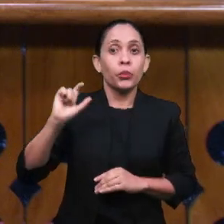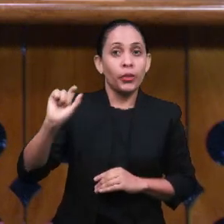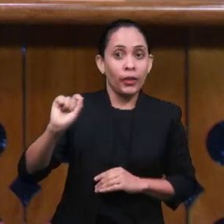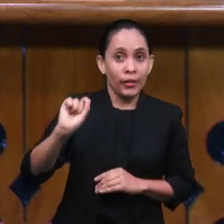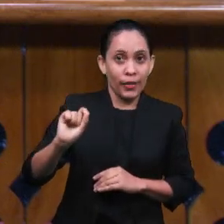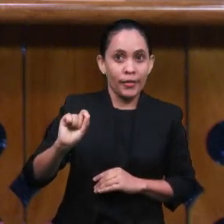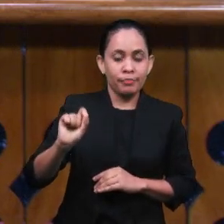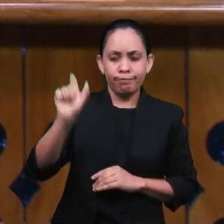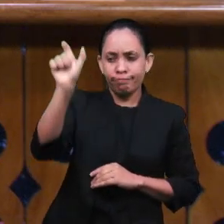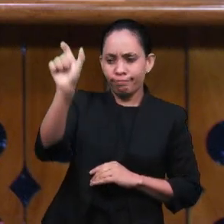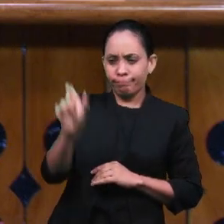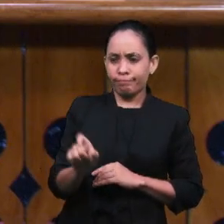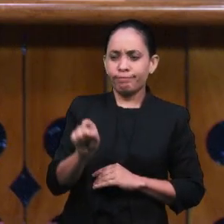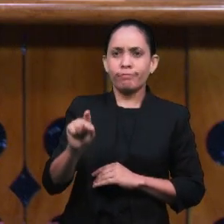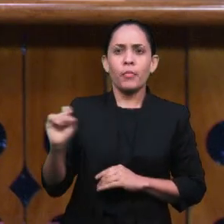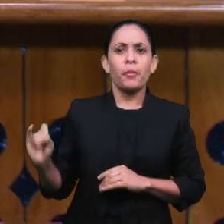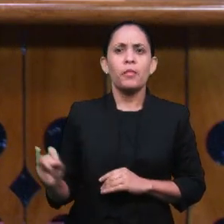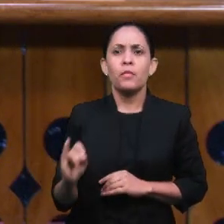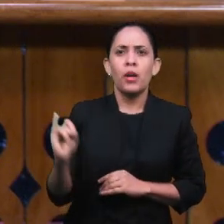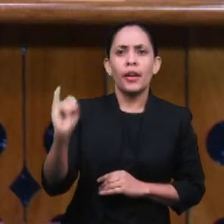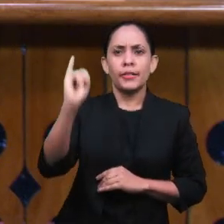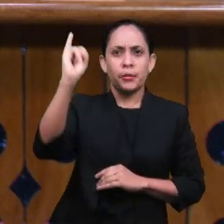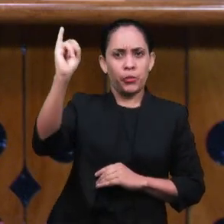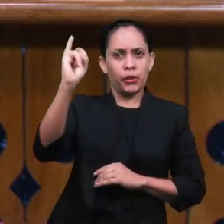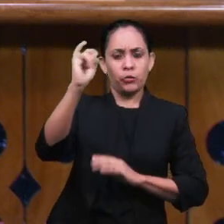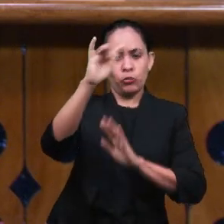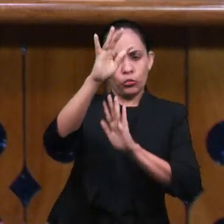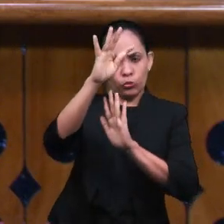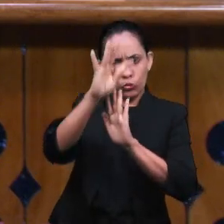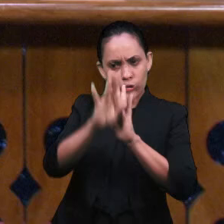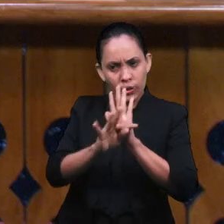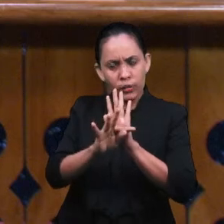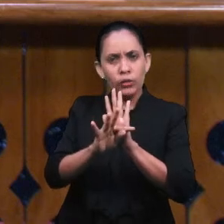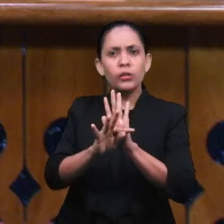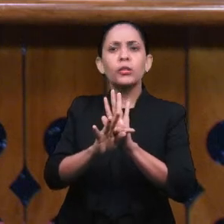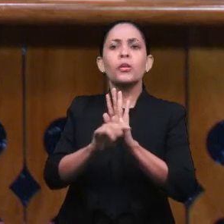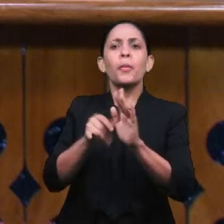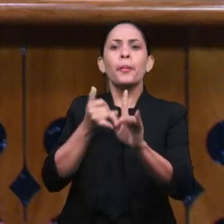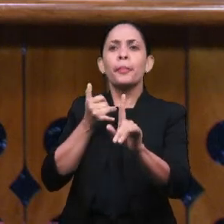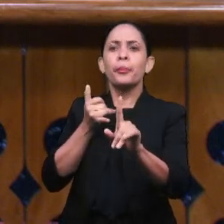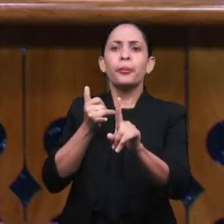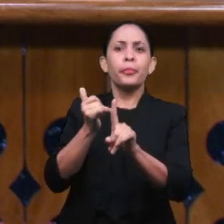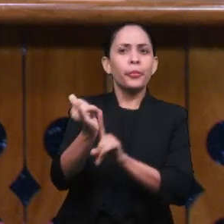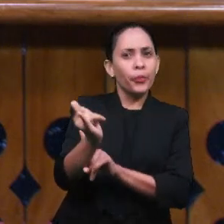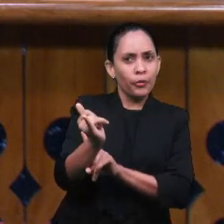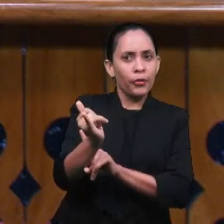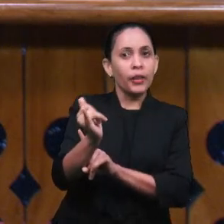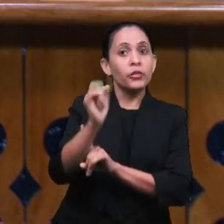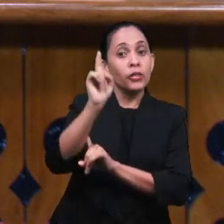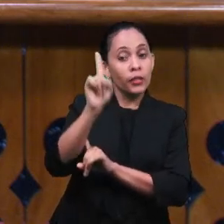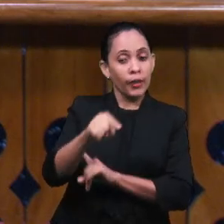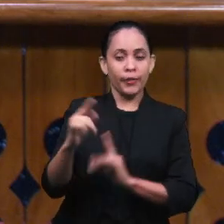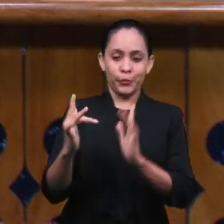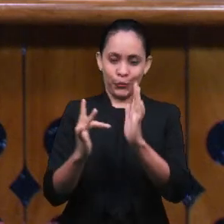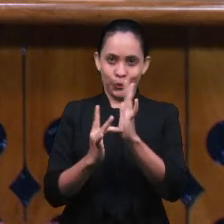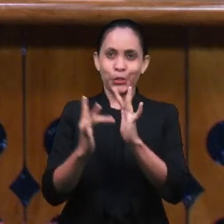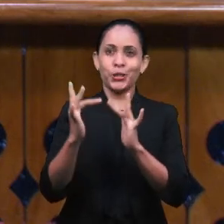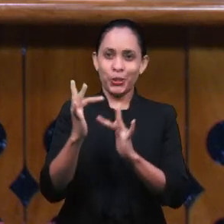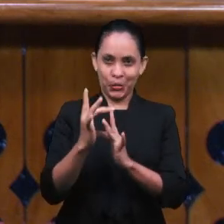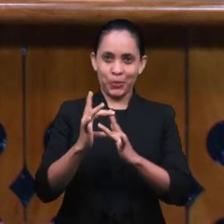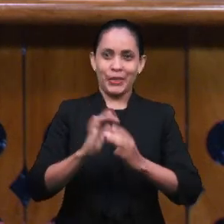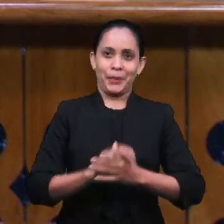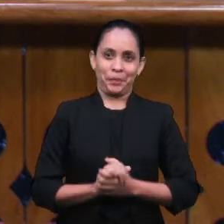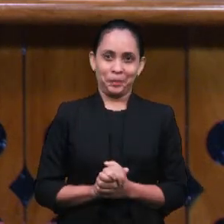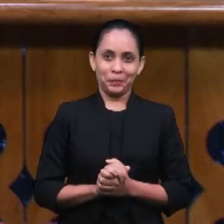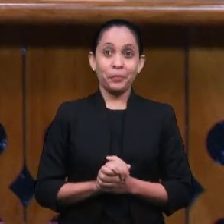importante de todo o texto profético que está nele, que é a figura do Senhor Jesus. E nós